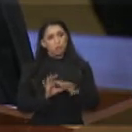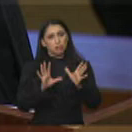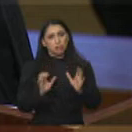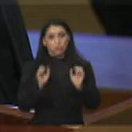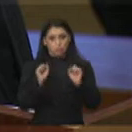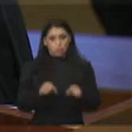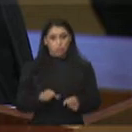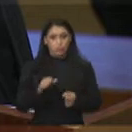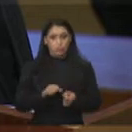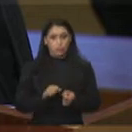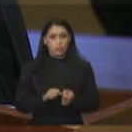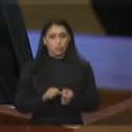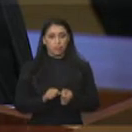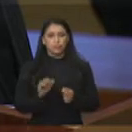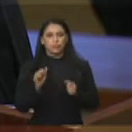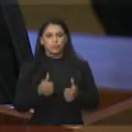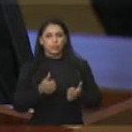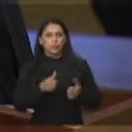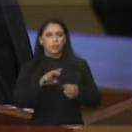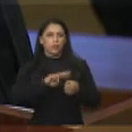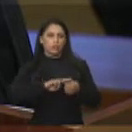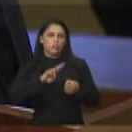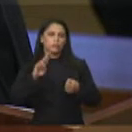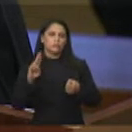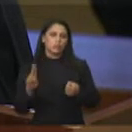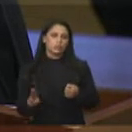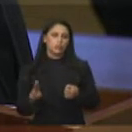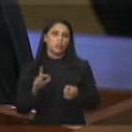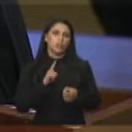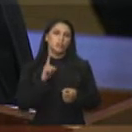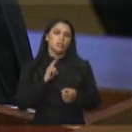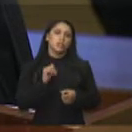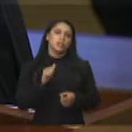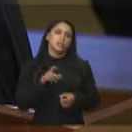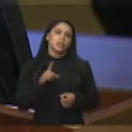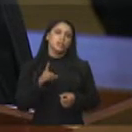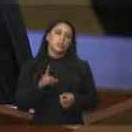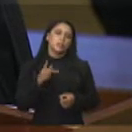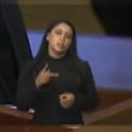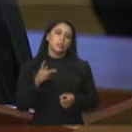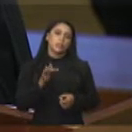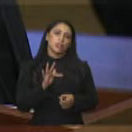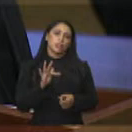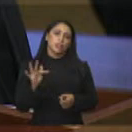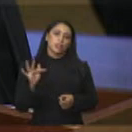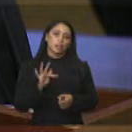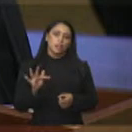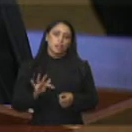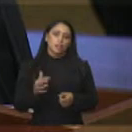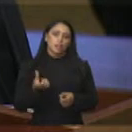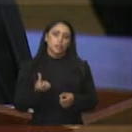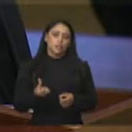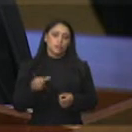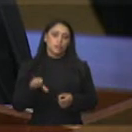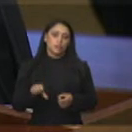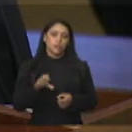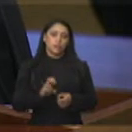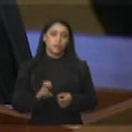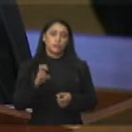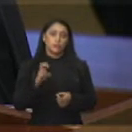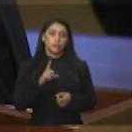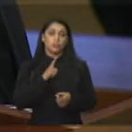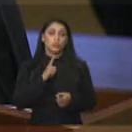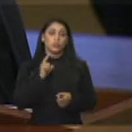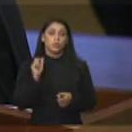examino as preliminares suscitadas pela Advocacia Geral da União na ADPF 695, designadamente as alegações de ausência